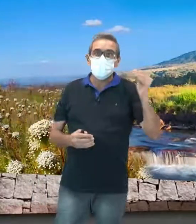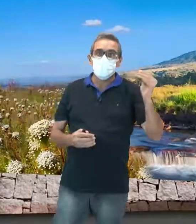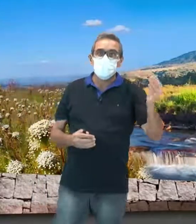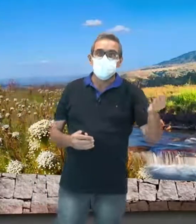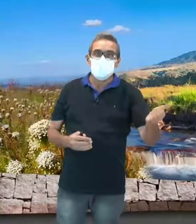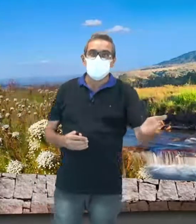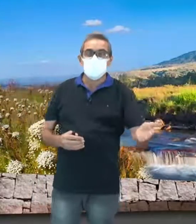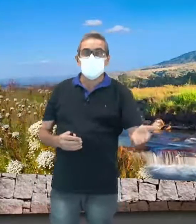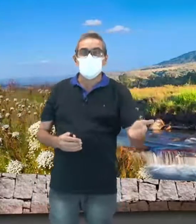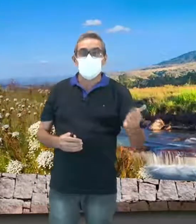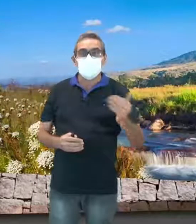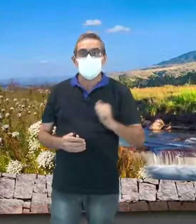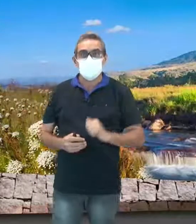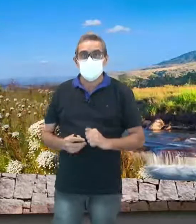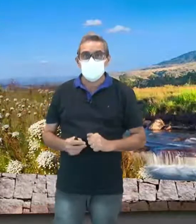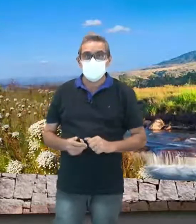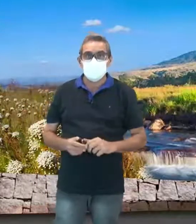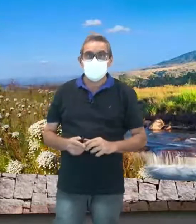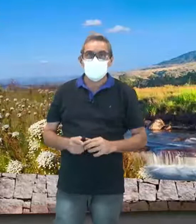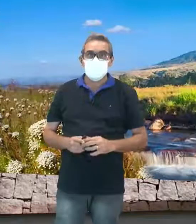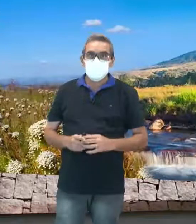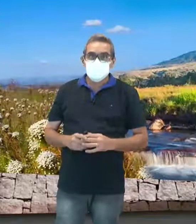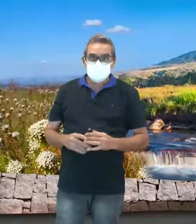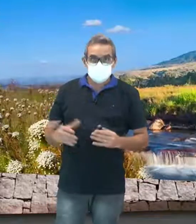governador do estado de Rondônia, o coronel Marcos Rocha,